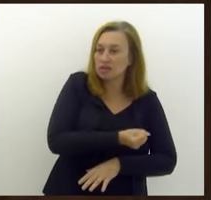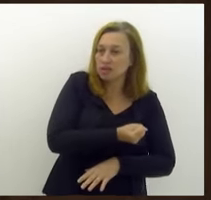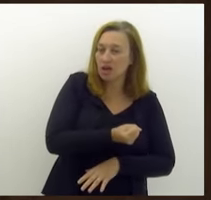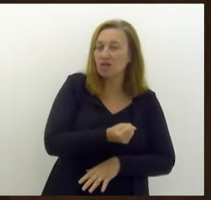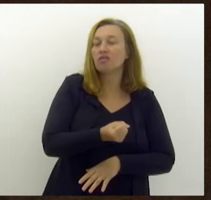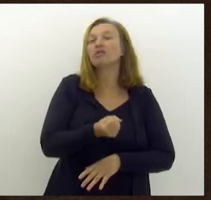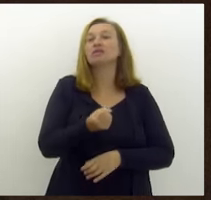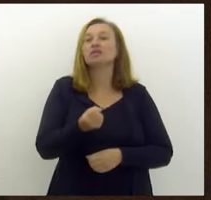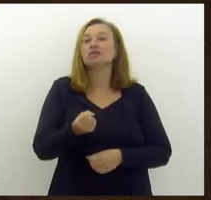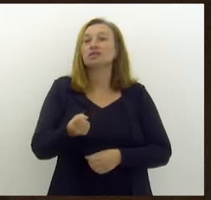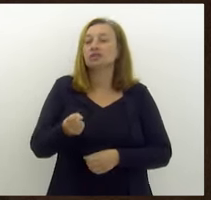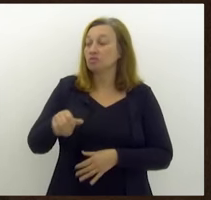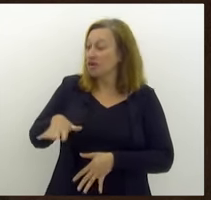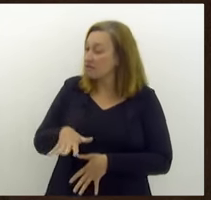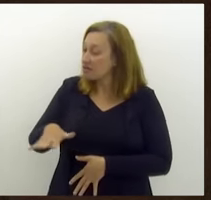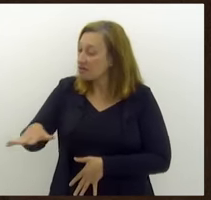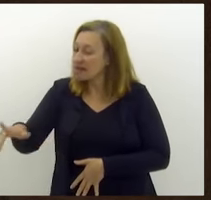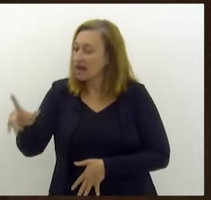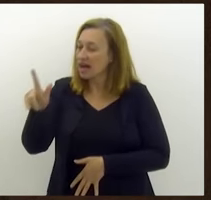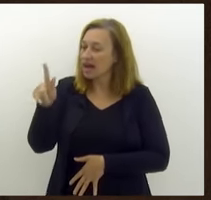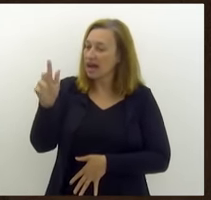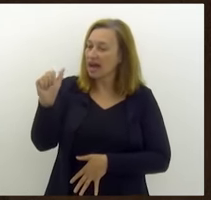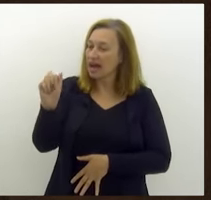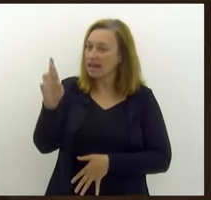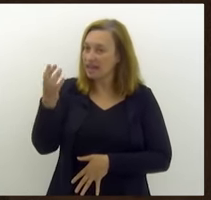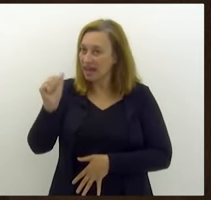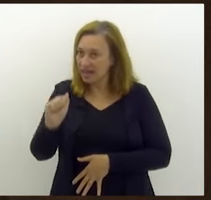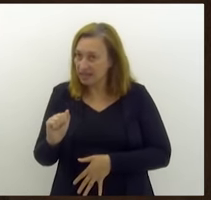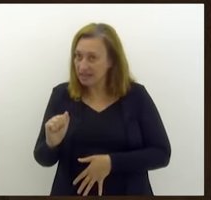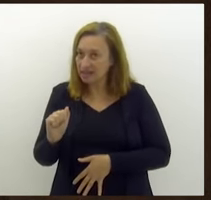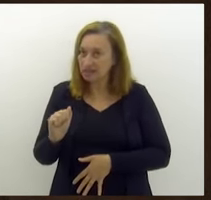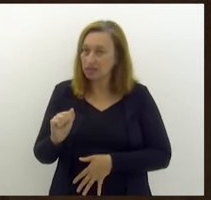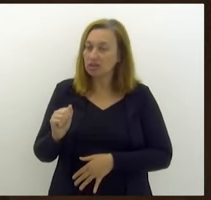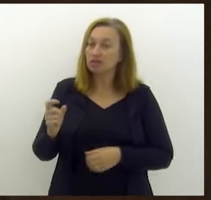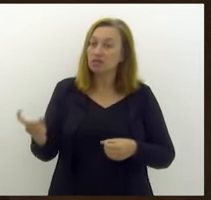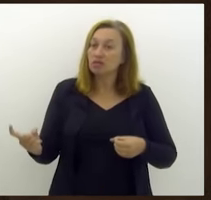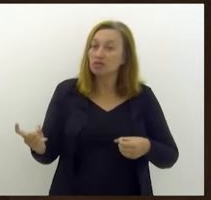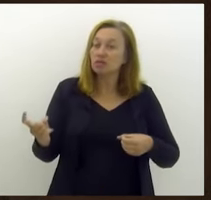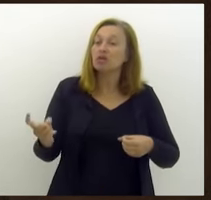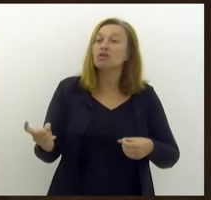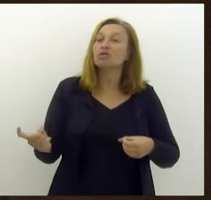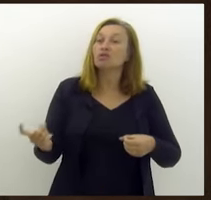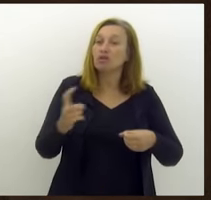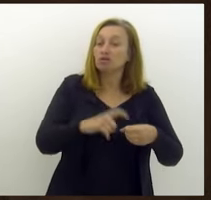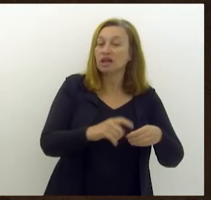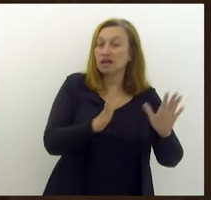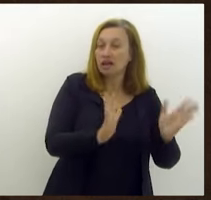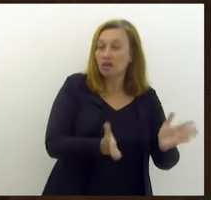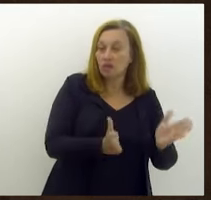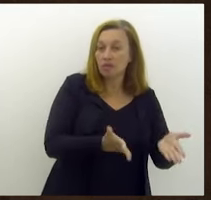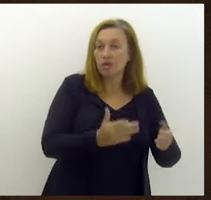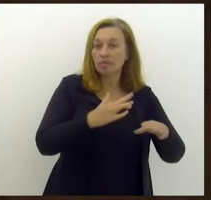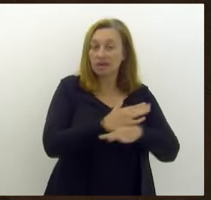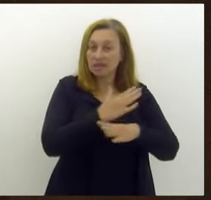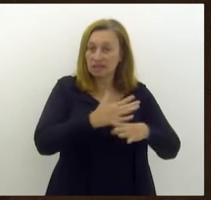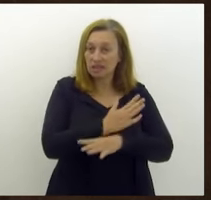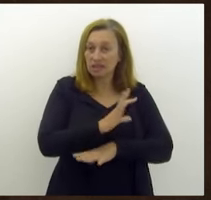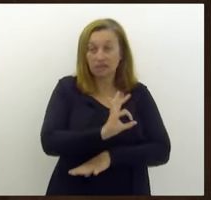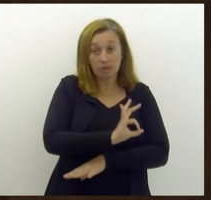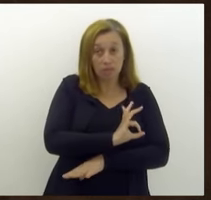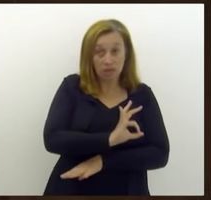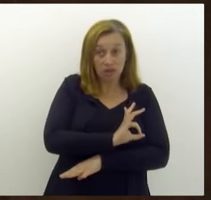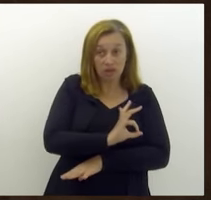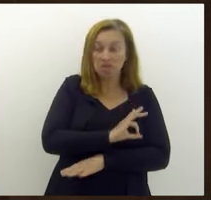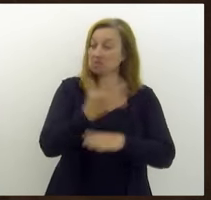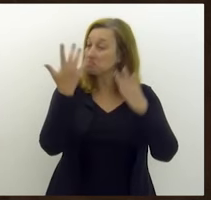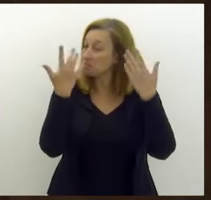Garden Azul numa operação cirúrgica da Polícia Civil estão sendo levadas nesse momento pra cidade da polícia no Jacarezinho então parabenizar